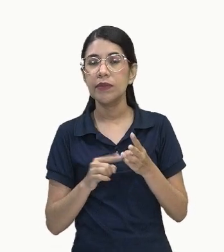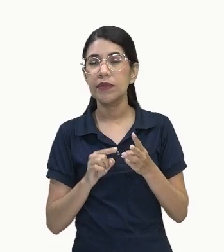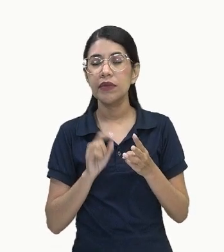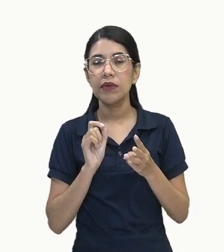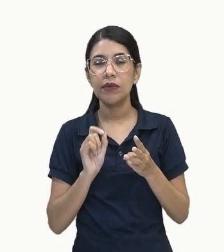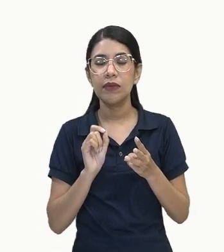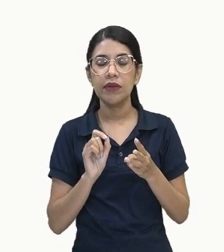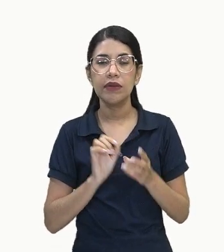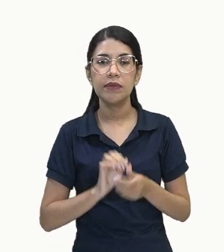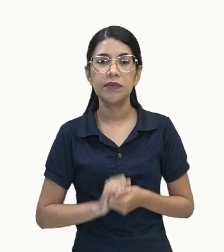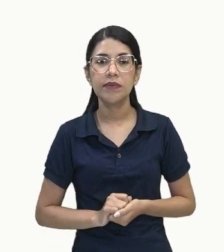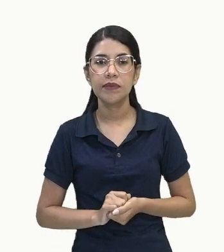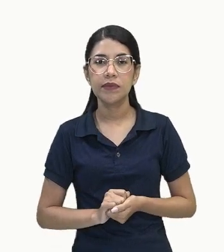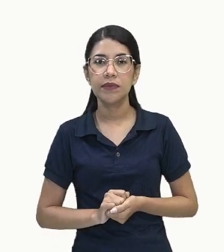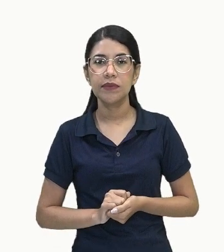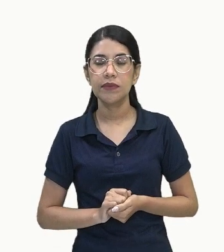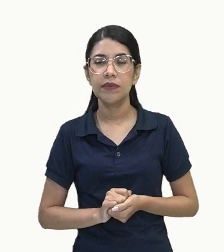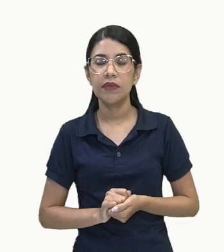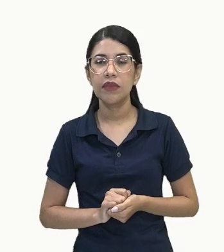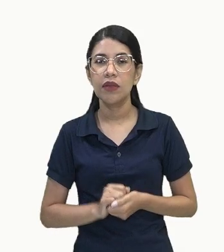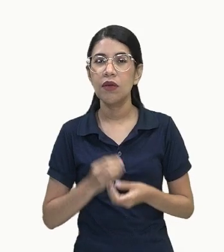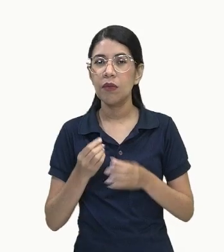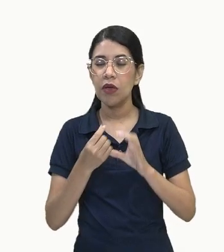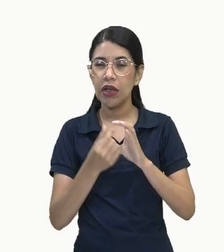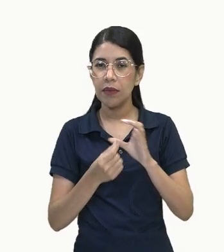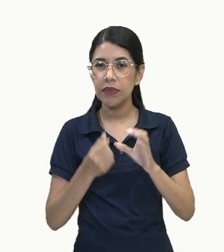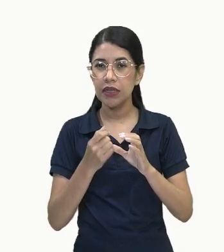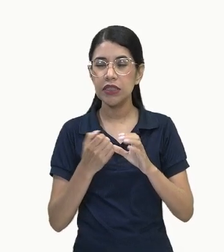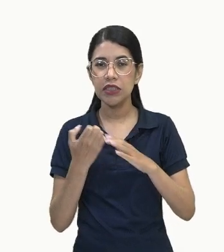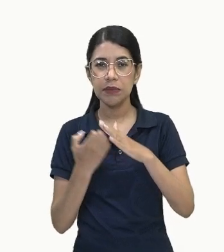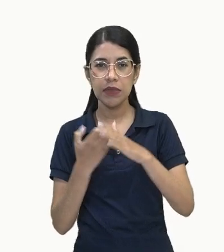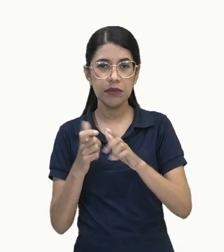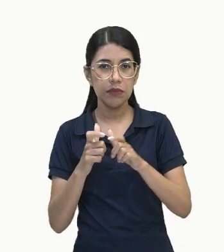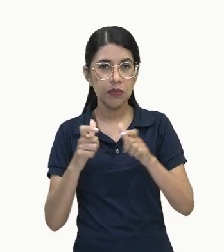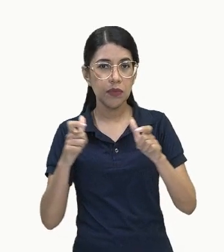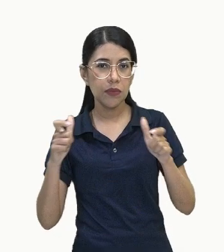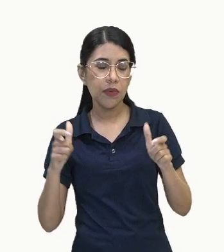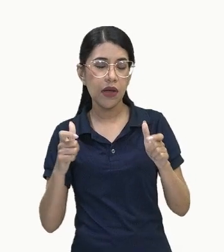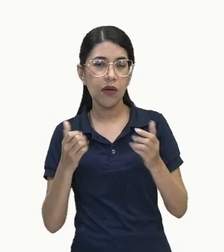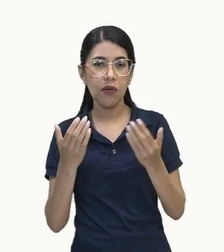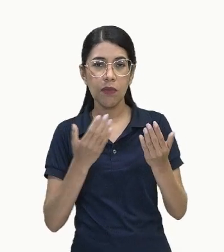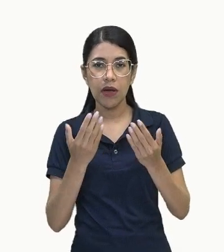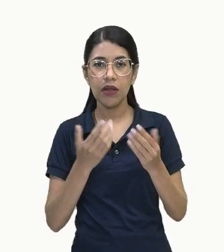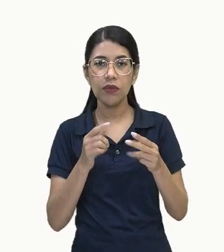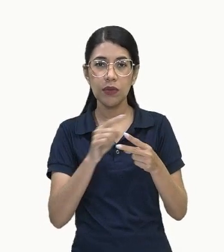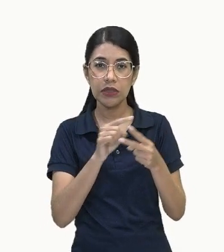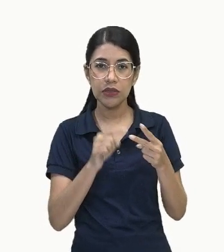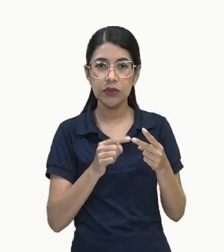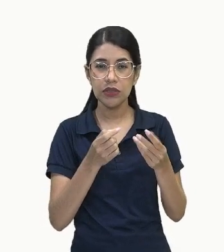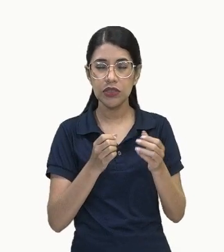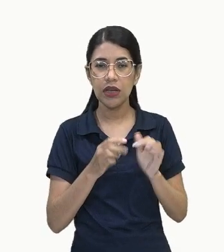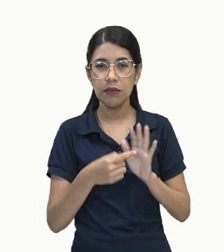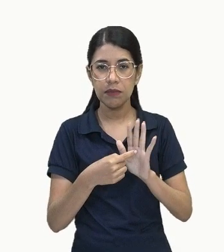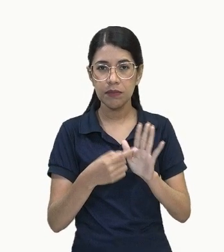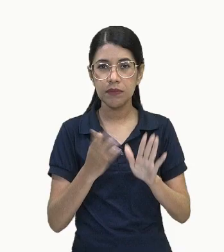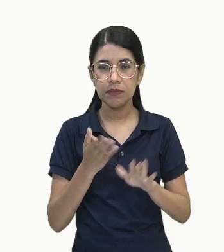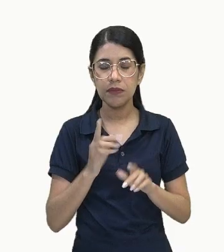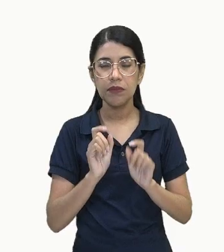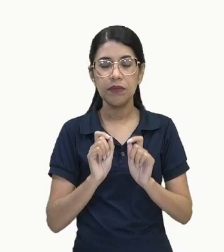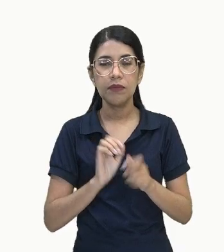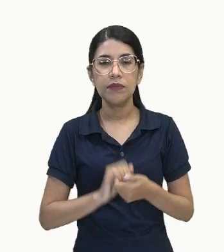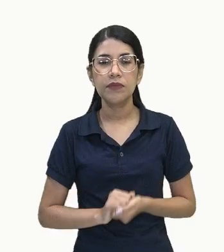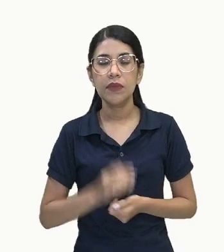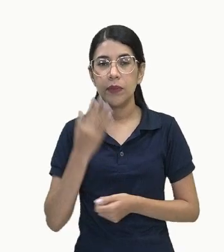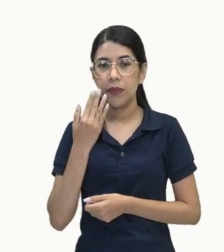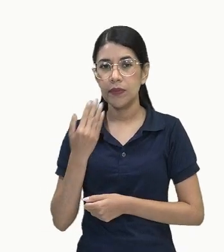verificar a ação de capitalistas maiores em relação a capitalistas menores com a finalidade de controlar o mercado. Vou